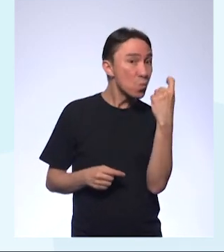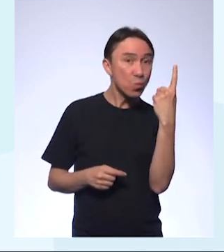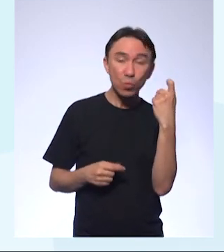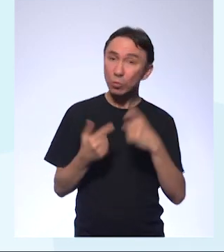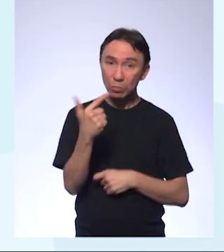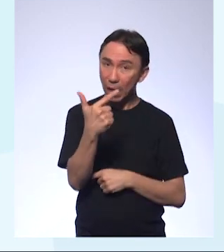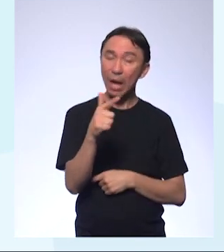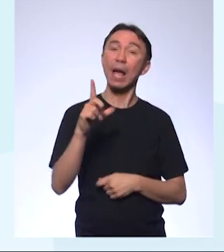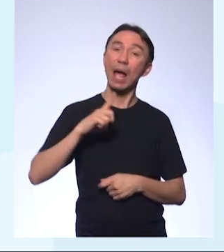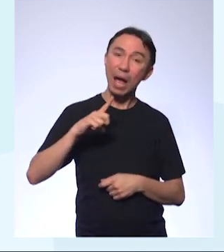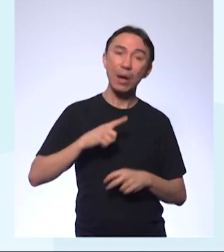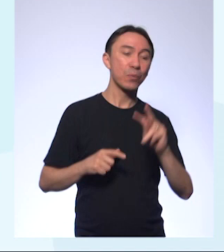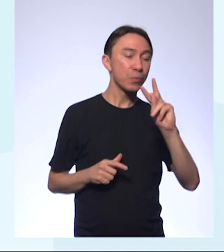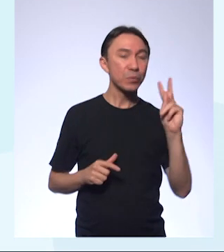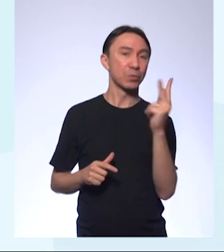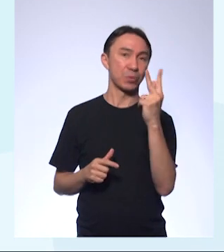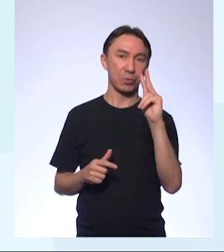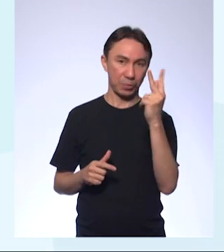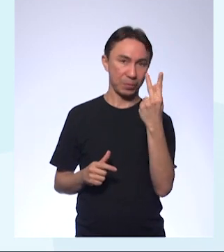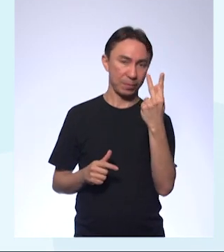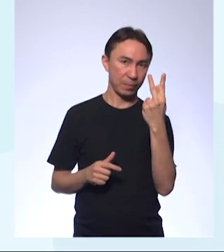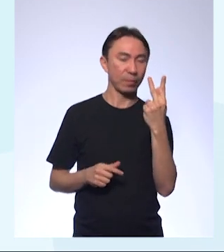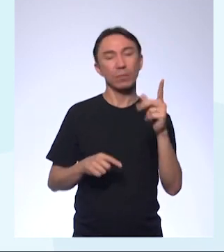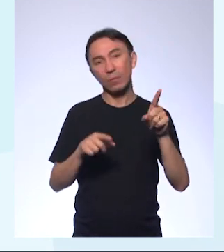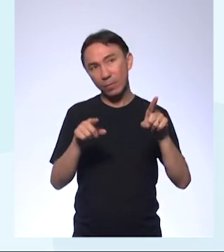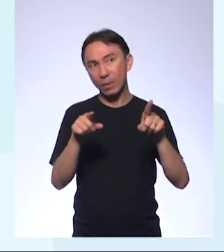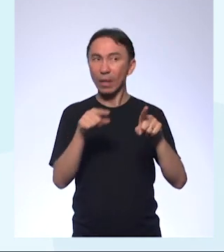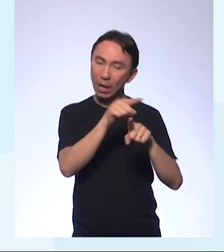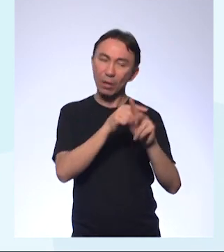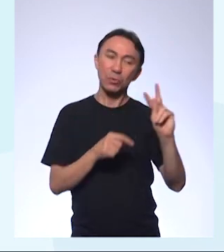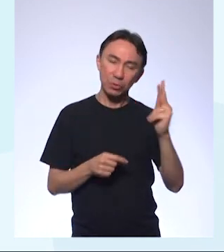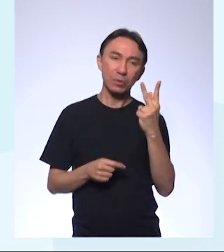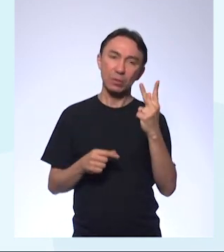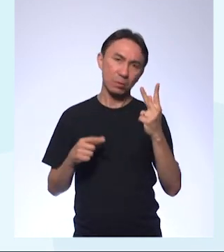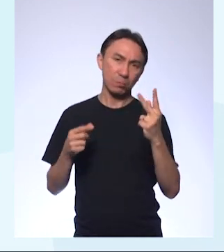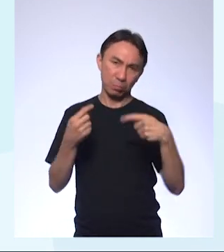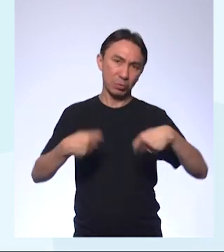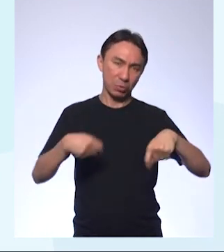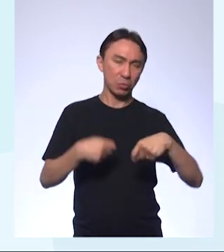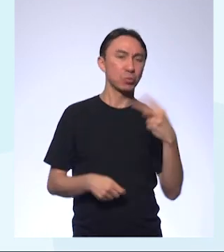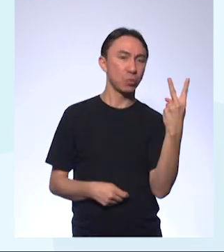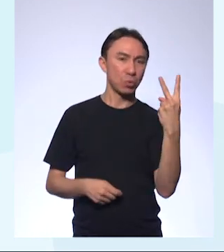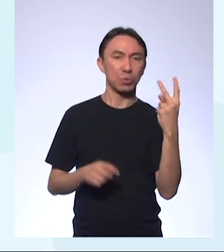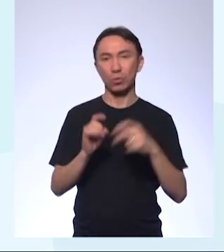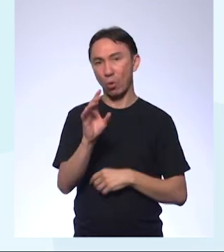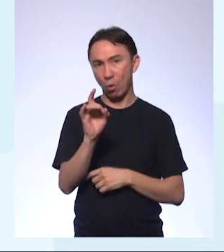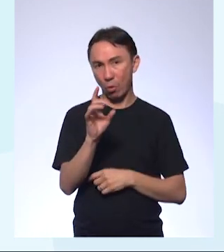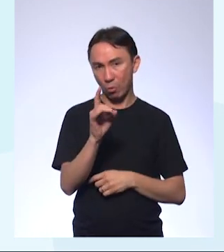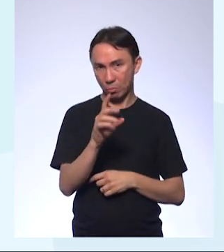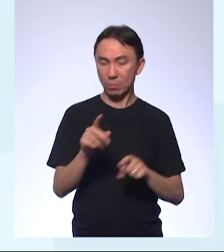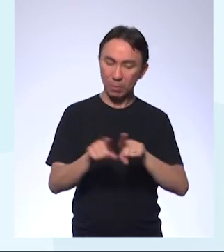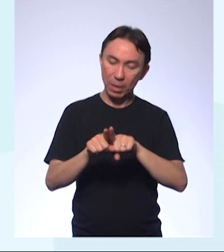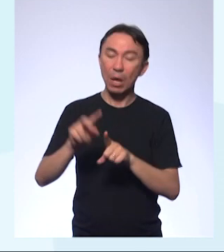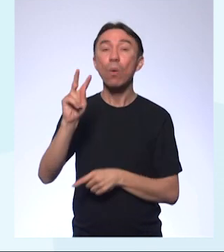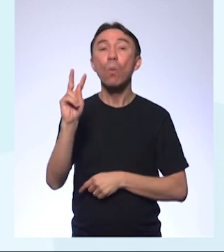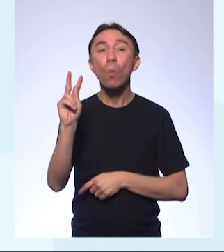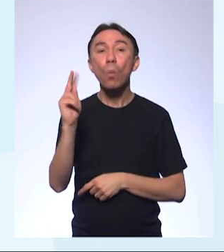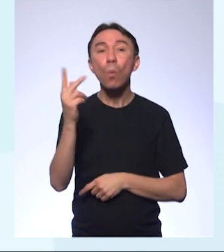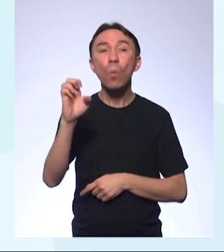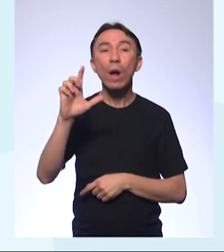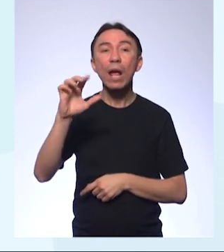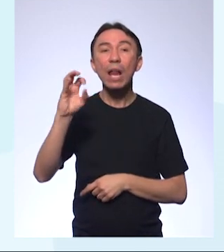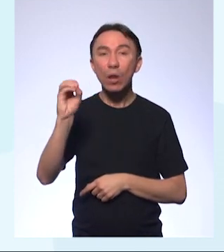2. E o hélio, né, que é um gás nobre que também tem 2 elétrons, então esses dois seriam as exceções. Se você olhar a